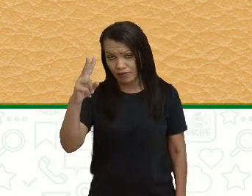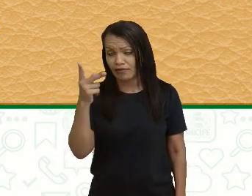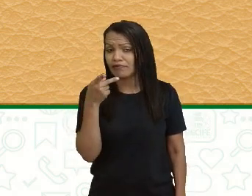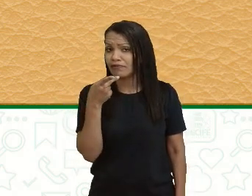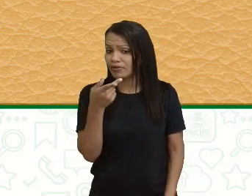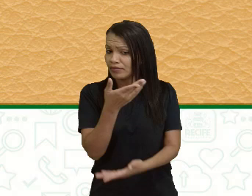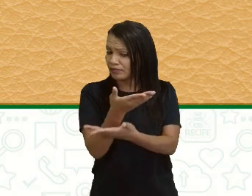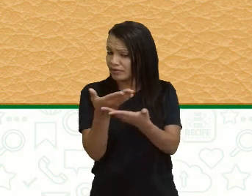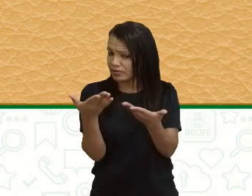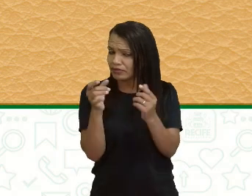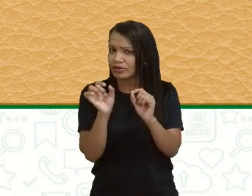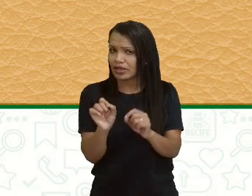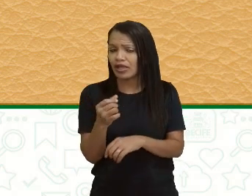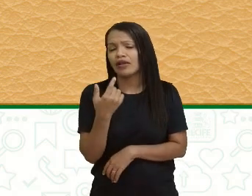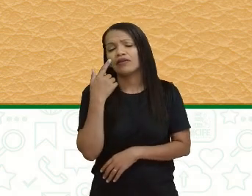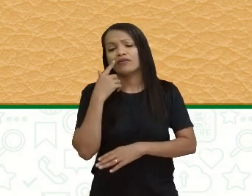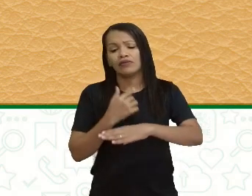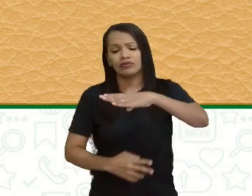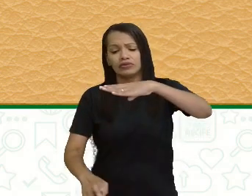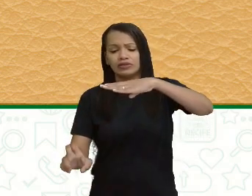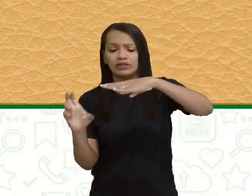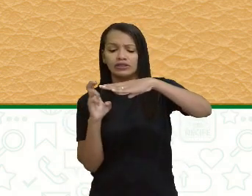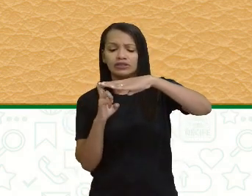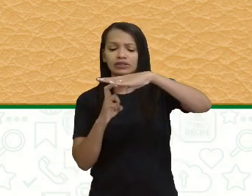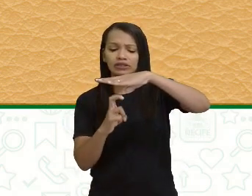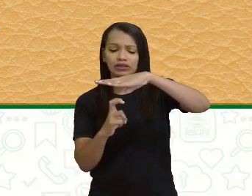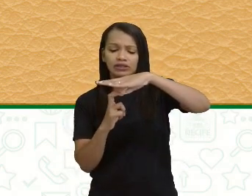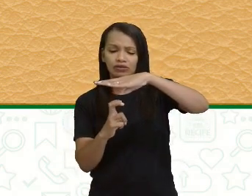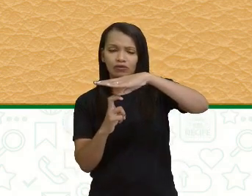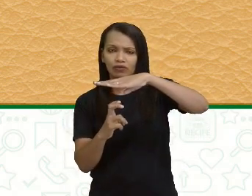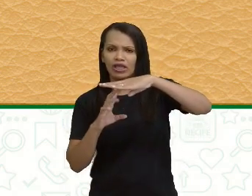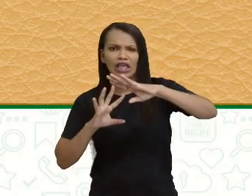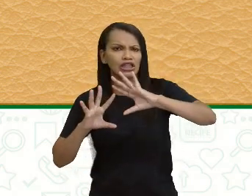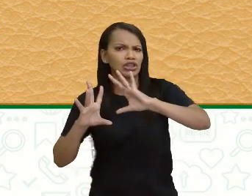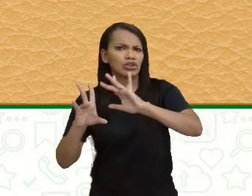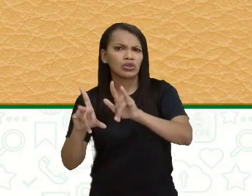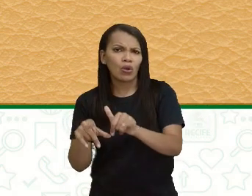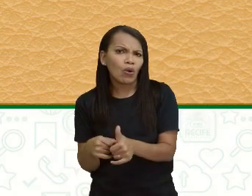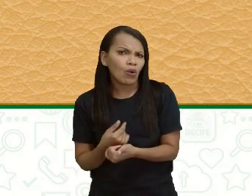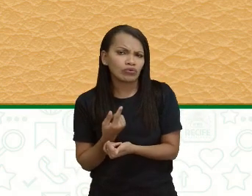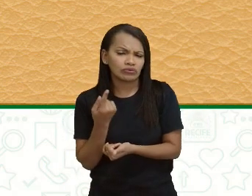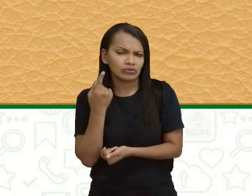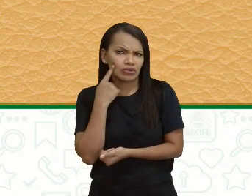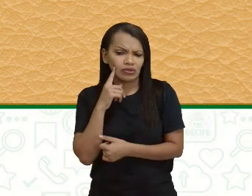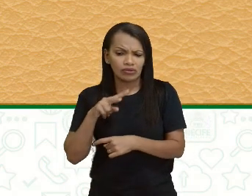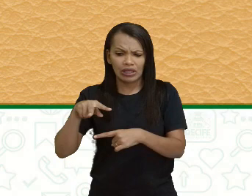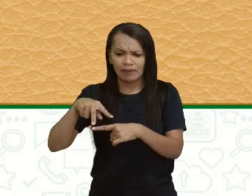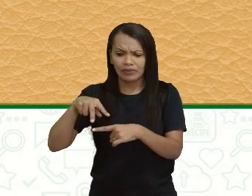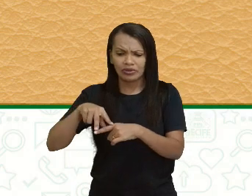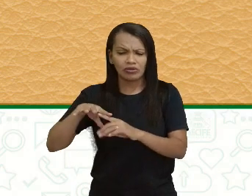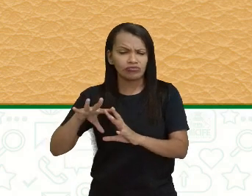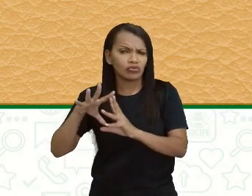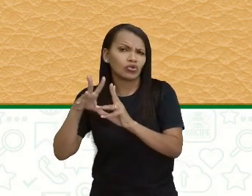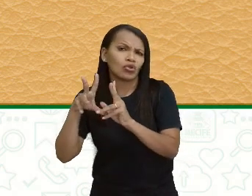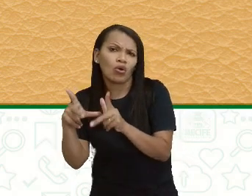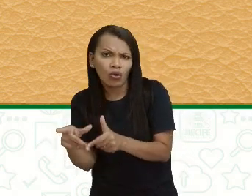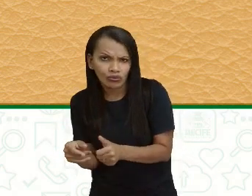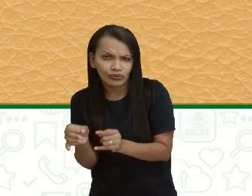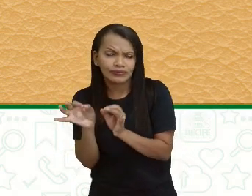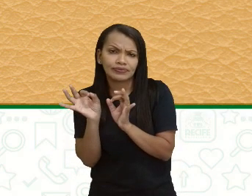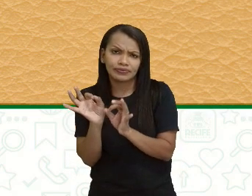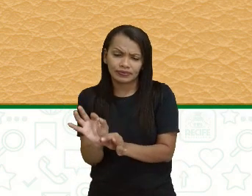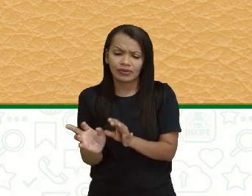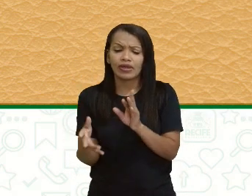5 é o denominador e o 5 é o todo, ou seja, o todo da figura,